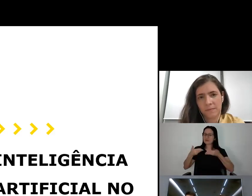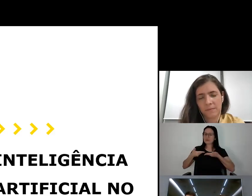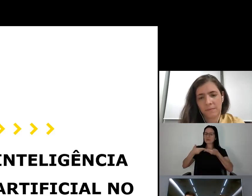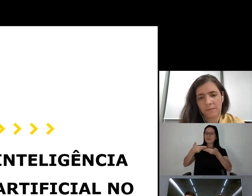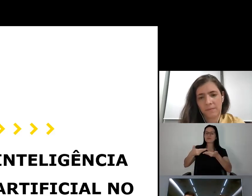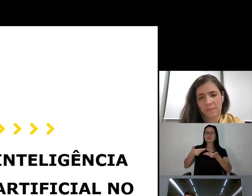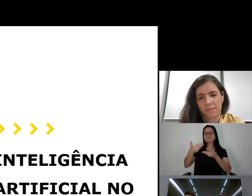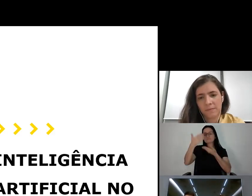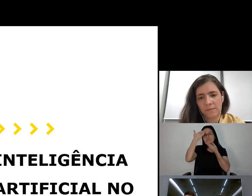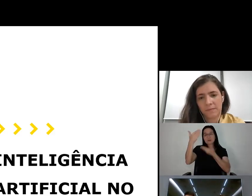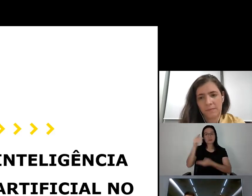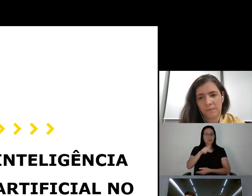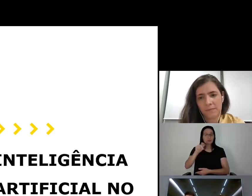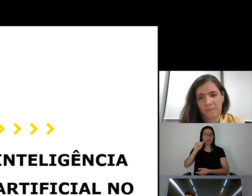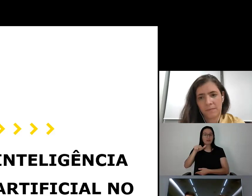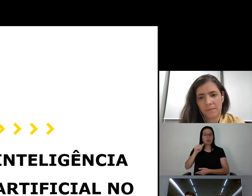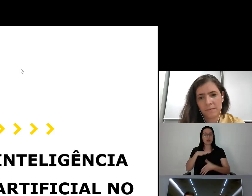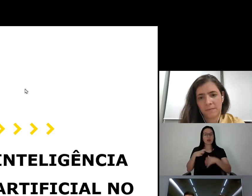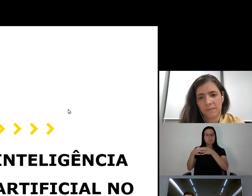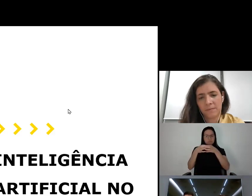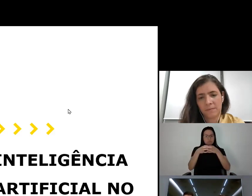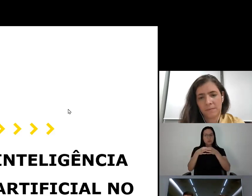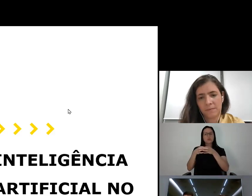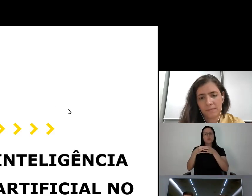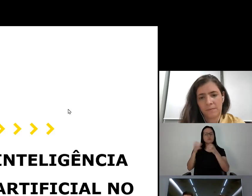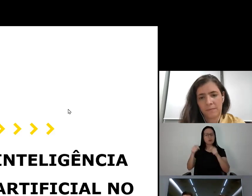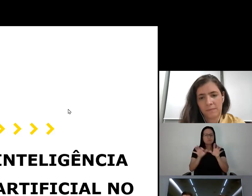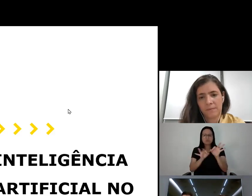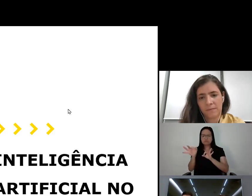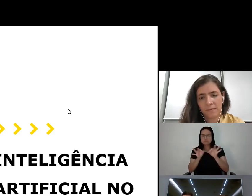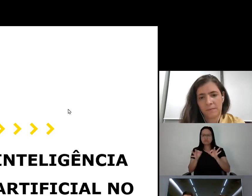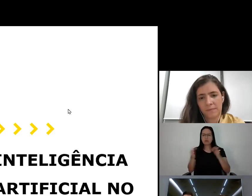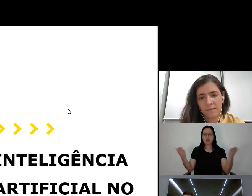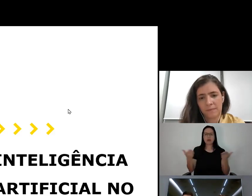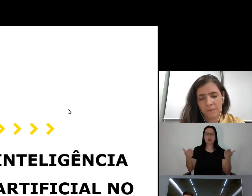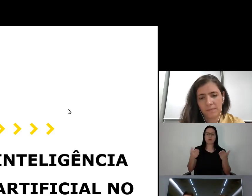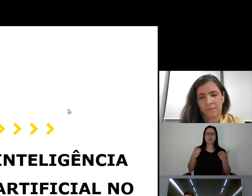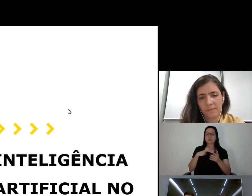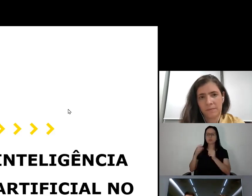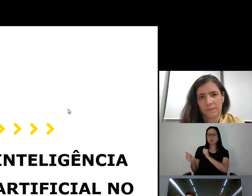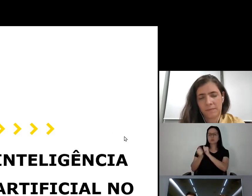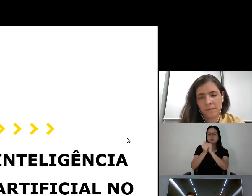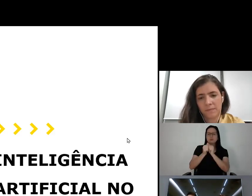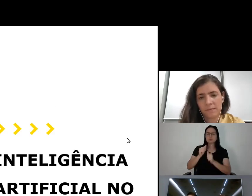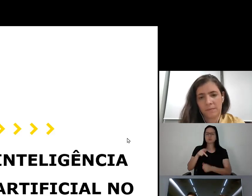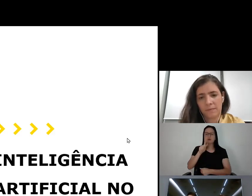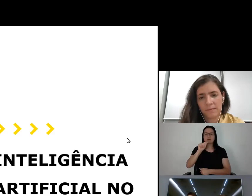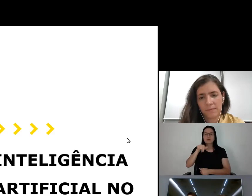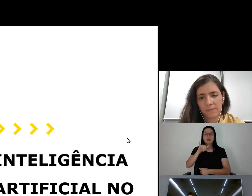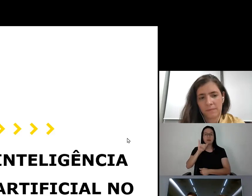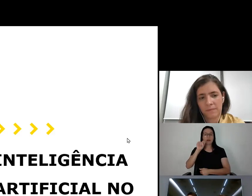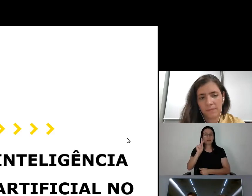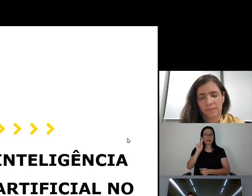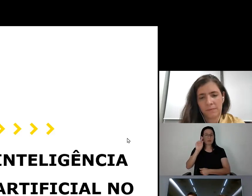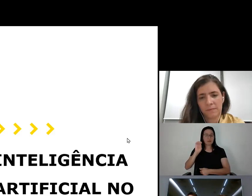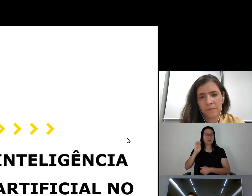também, todo mundo da organização que ajudou a realizar esse evento, Kaique, que está com a gente, Thiago, que também estava aí. Obrigado a todo mundo.